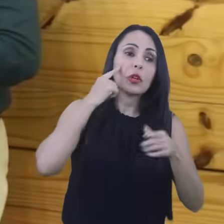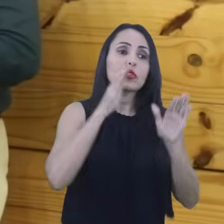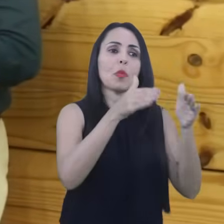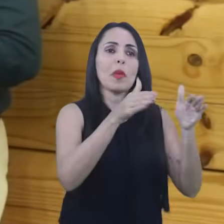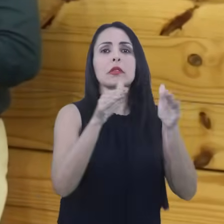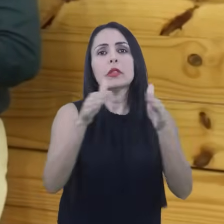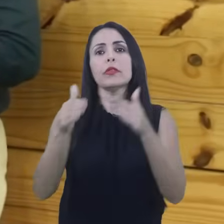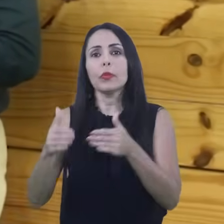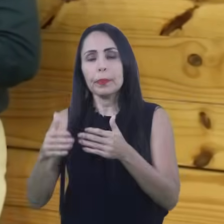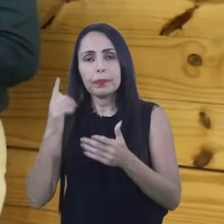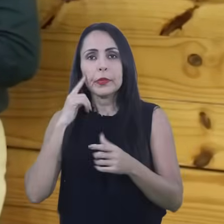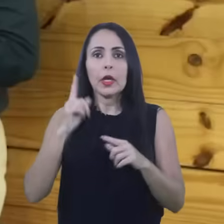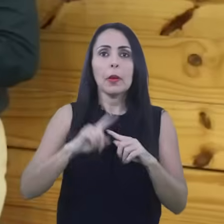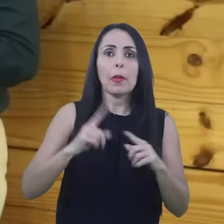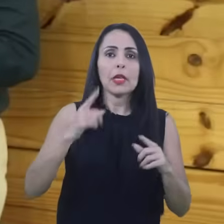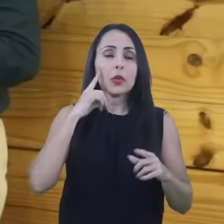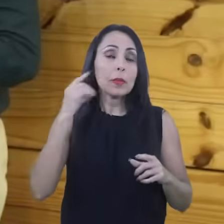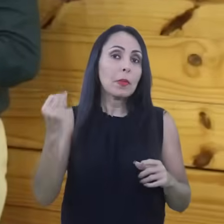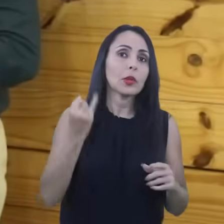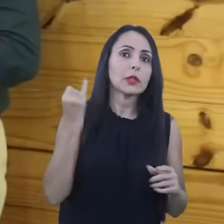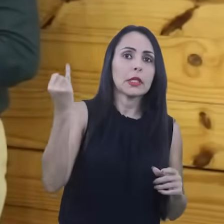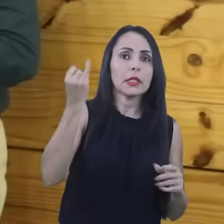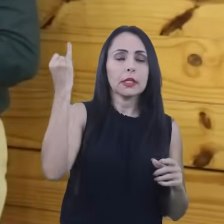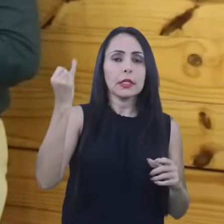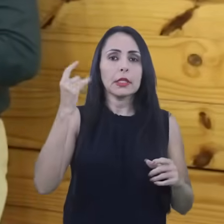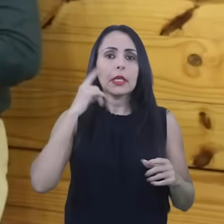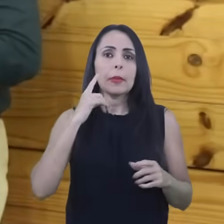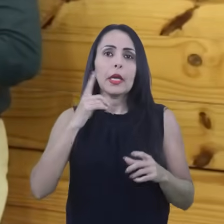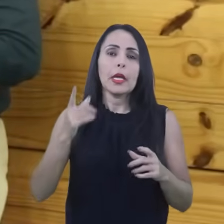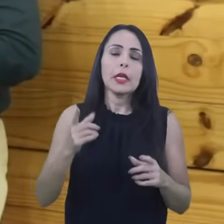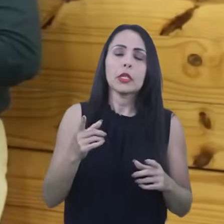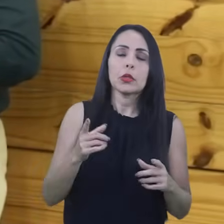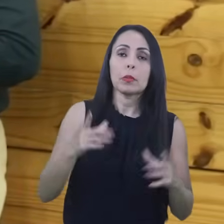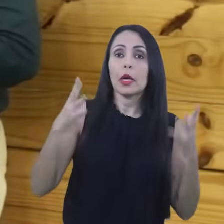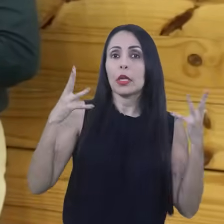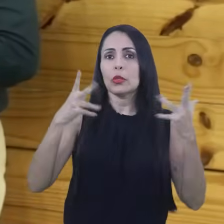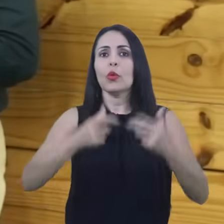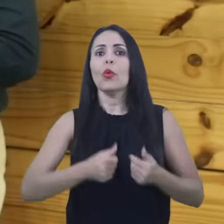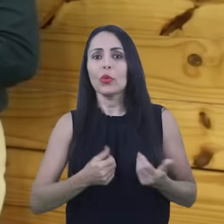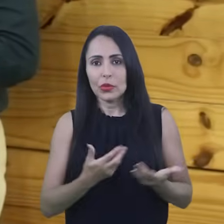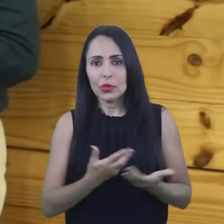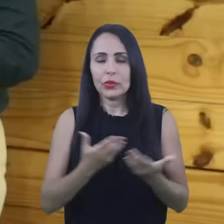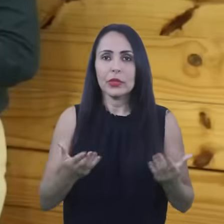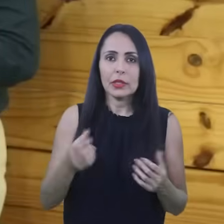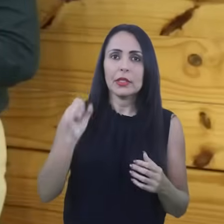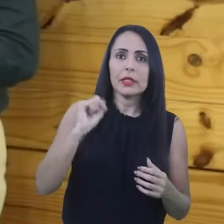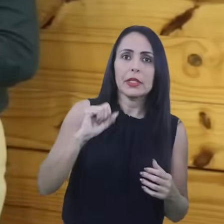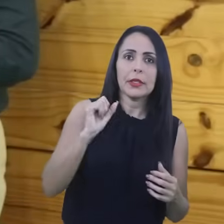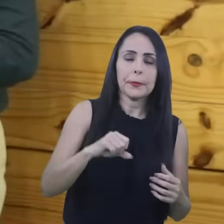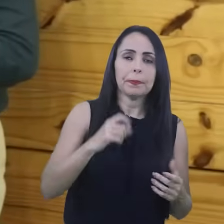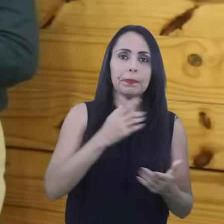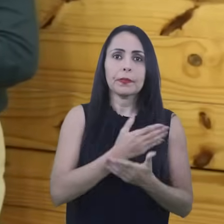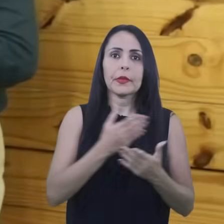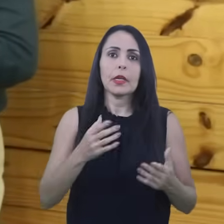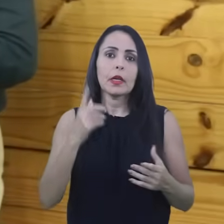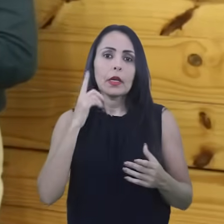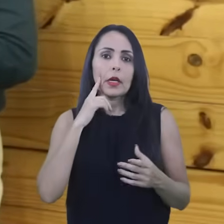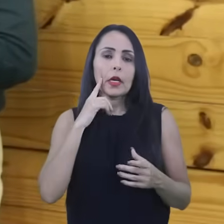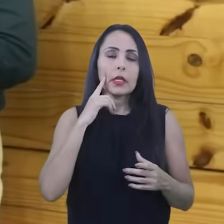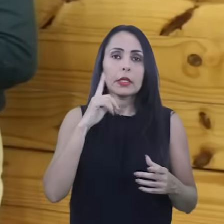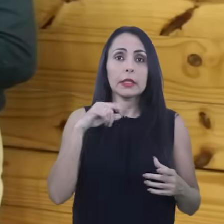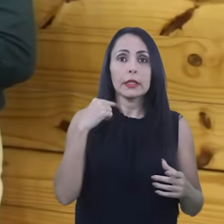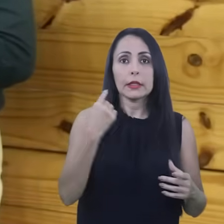específico. Mas, né, o ponto crucial, né, convergente, né, para todas os cremes dentais, as pastas de dente